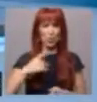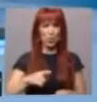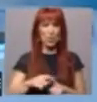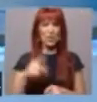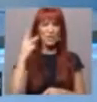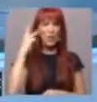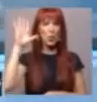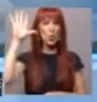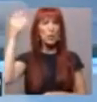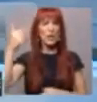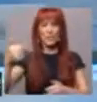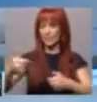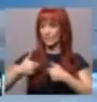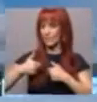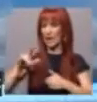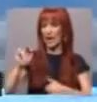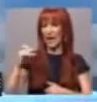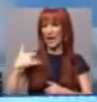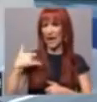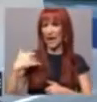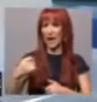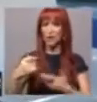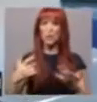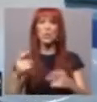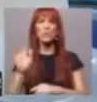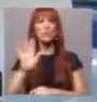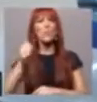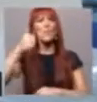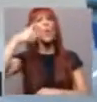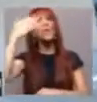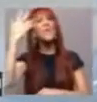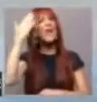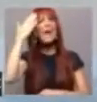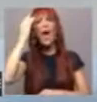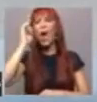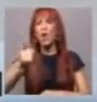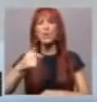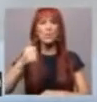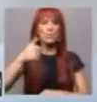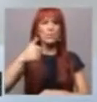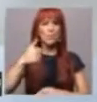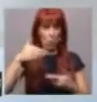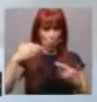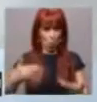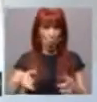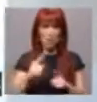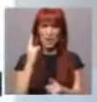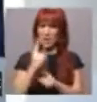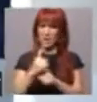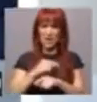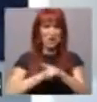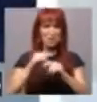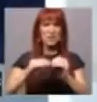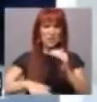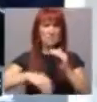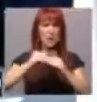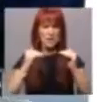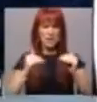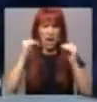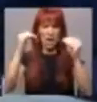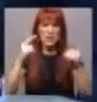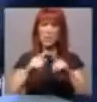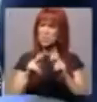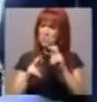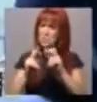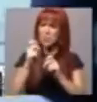Vamos ver o tempo que faz com o meteorologista Ricardo Tavares. Olá, Ricardo, bom dia. Previsões. Olá, João. Para hoje mantém-se as temperaturas máximas elevadas, até com